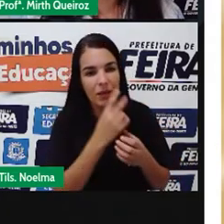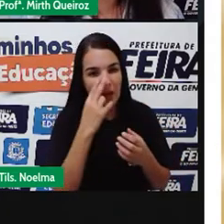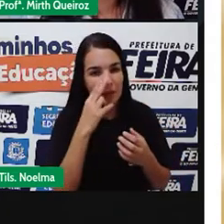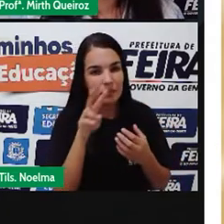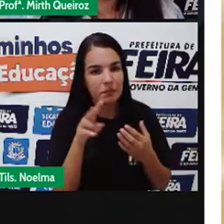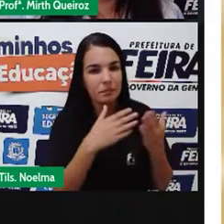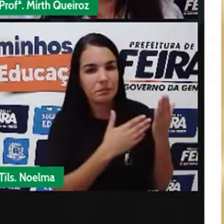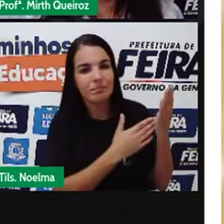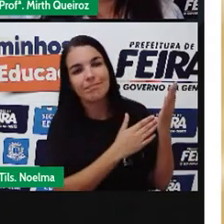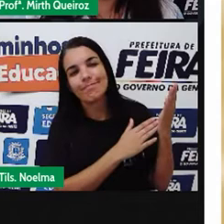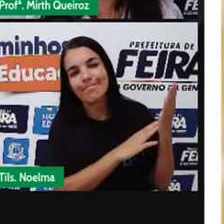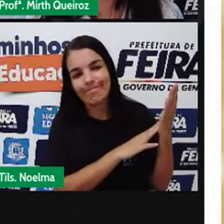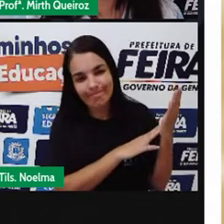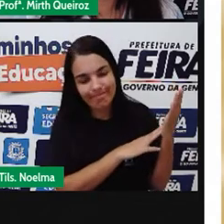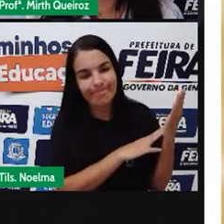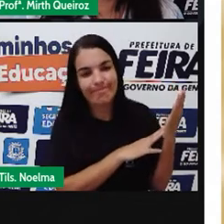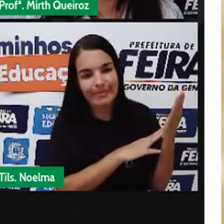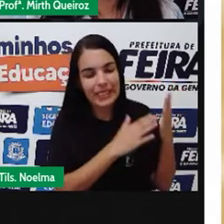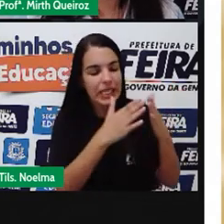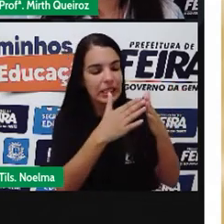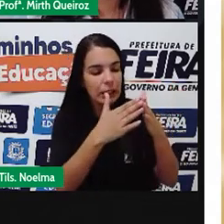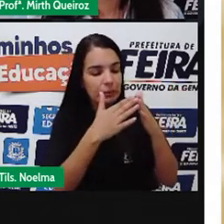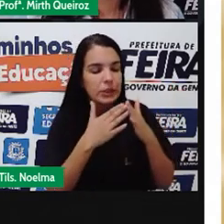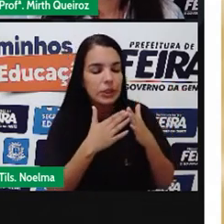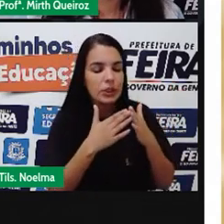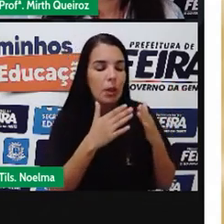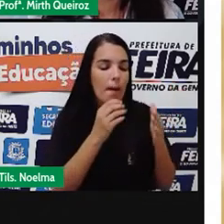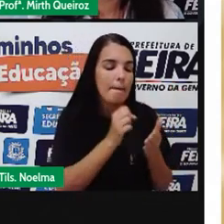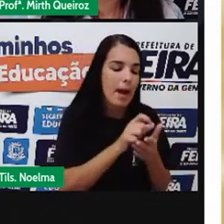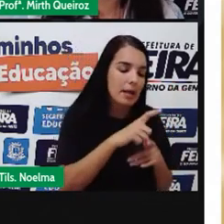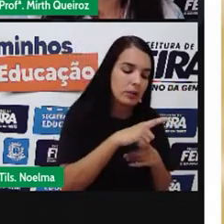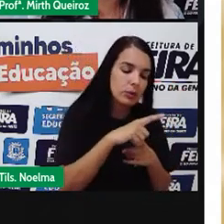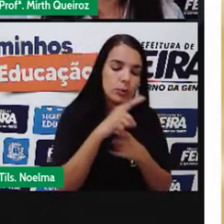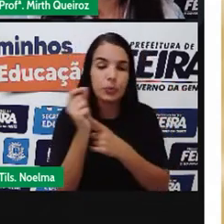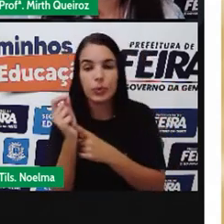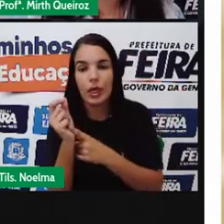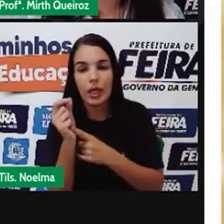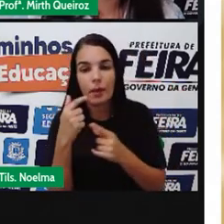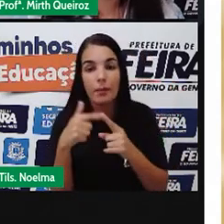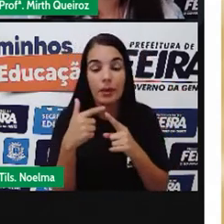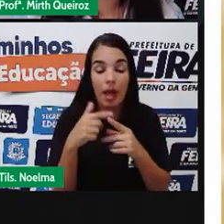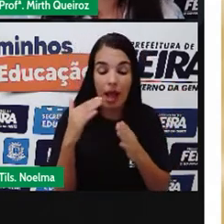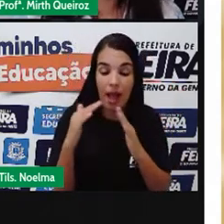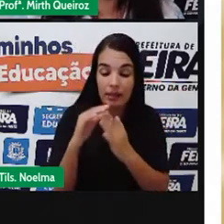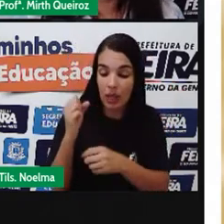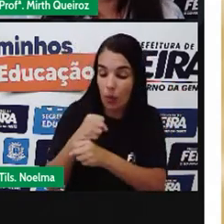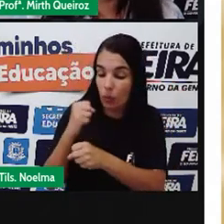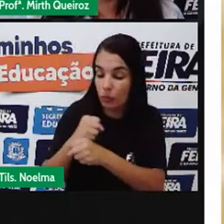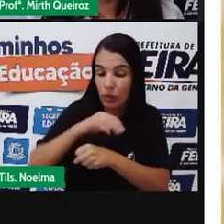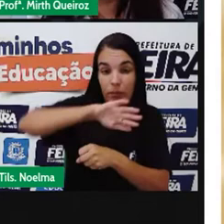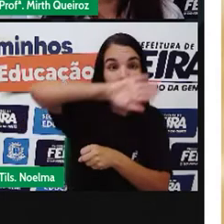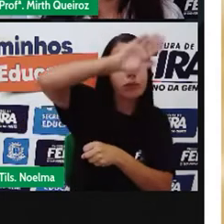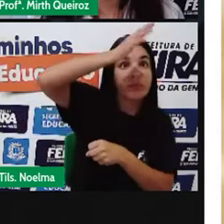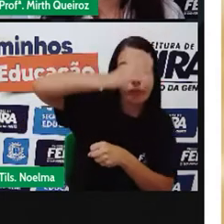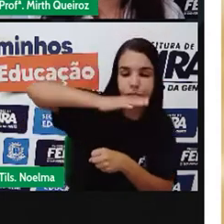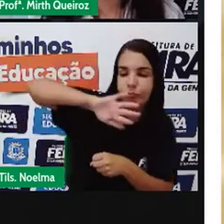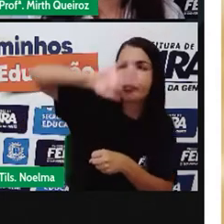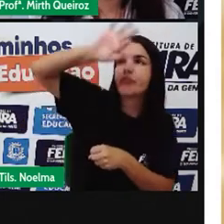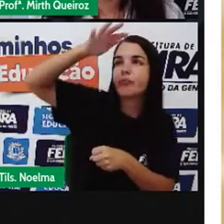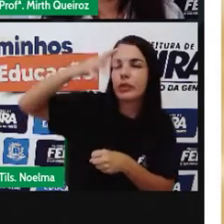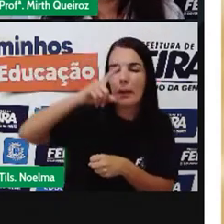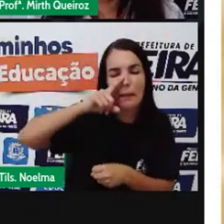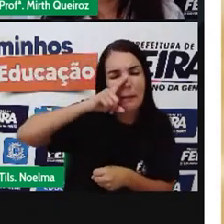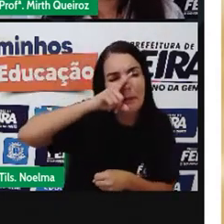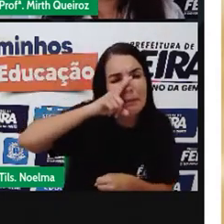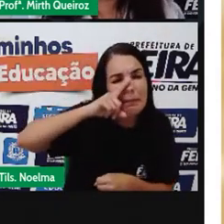aí sobre a casa, que aí a gente vai lembrar daquelas casas que são construídas em barrancos, né?